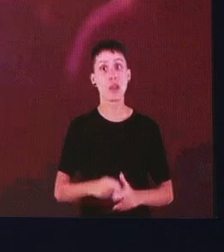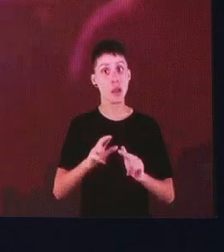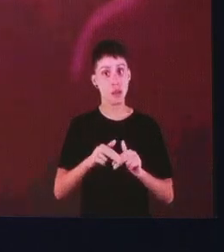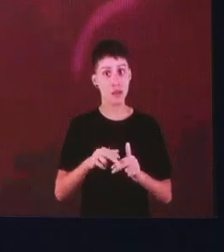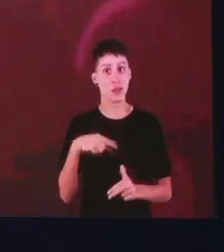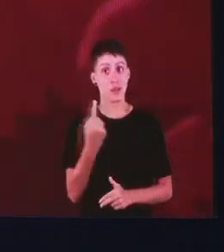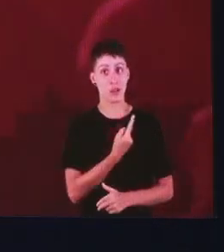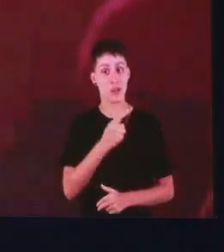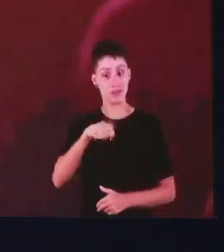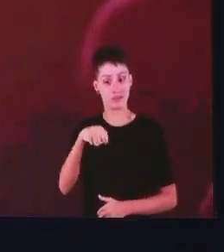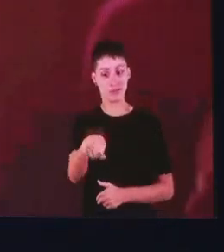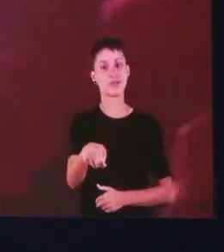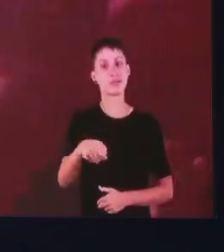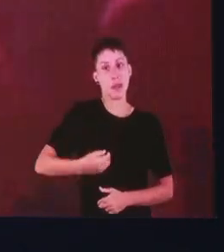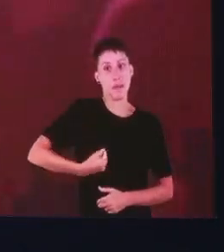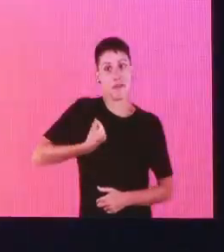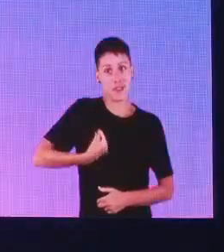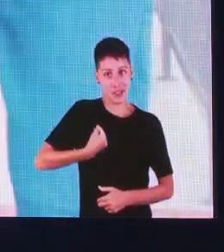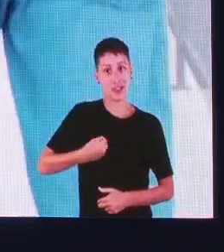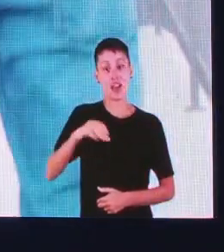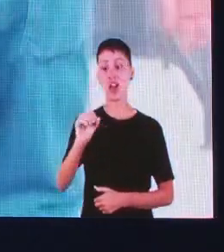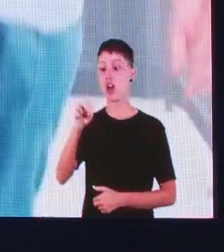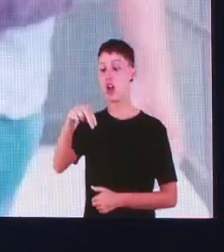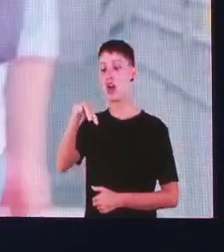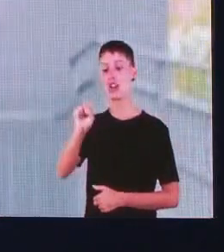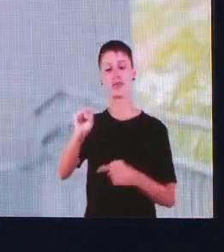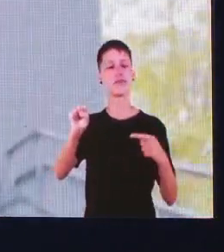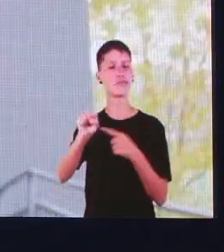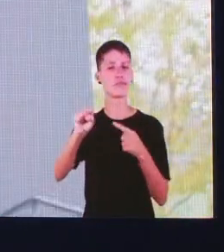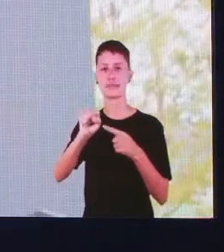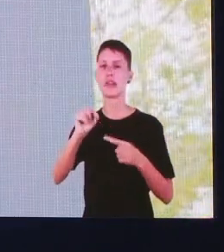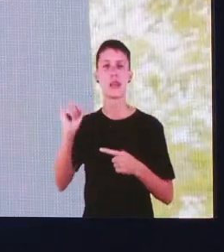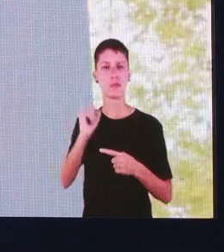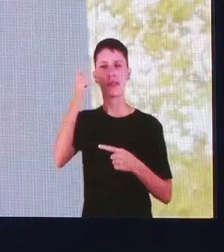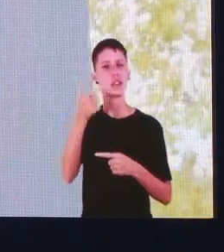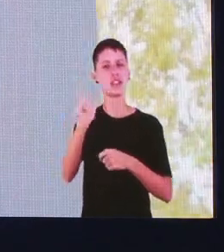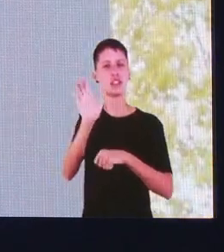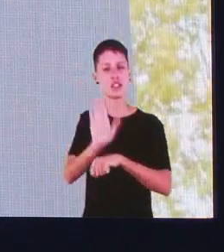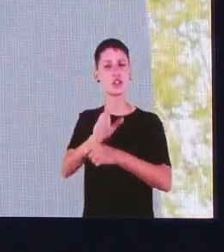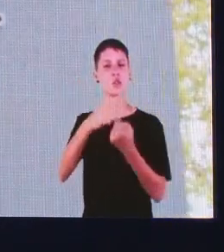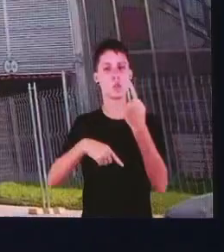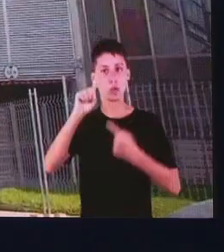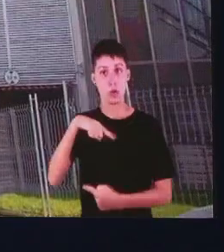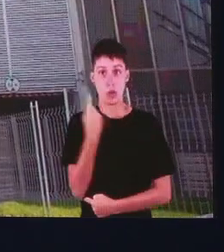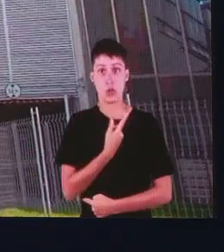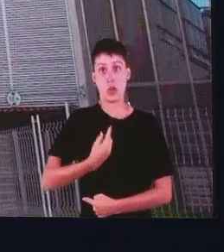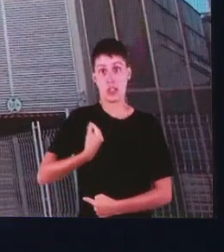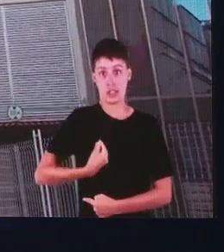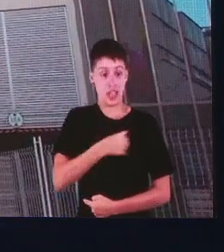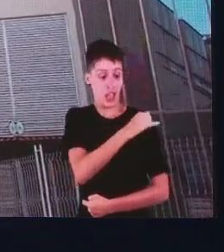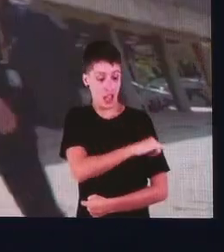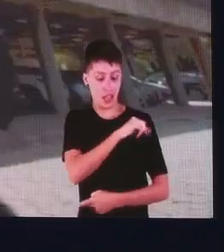E a isso chamamos vida. O ONS é determinante para essa evolução. Estamos no